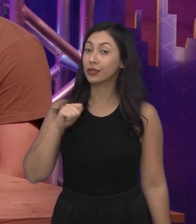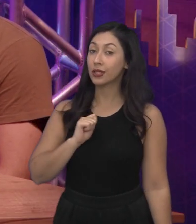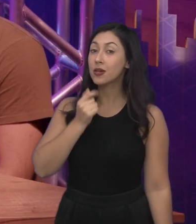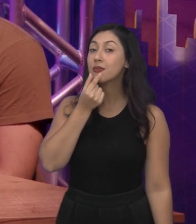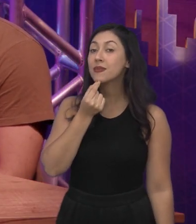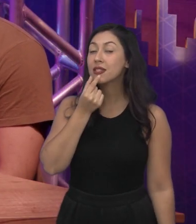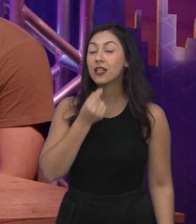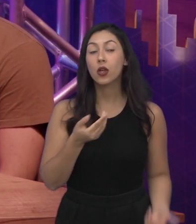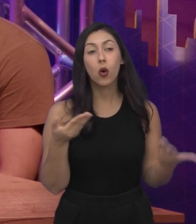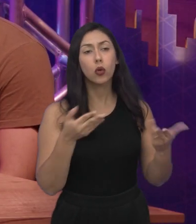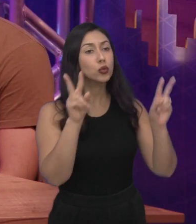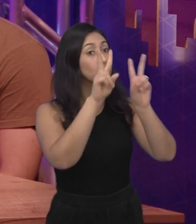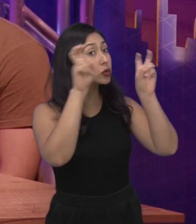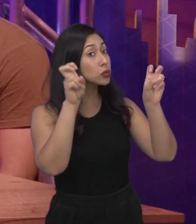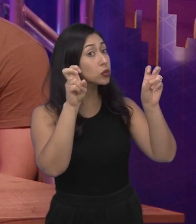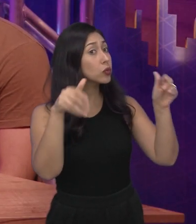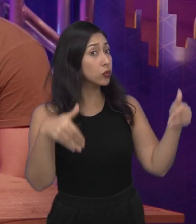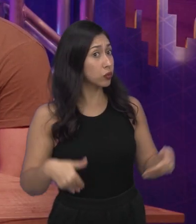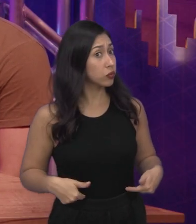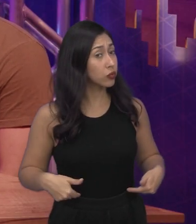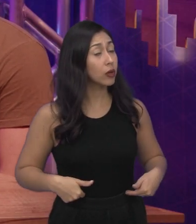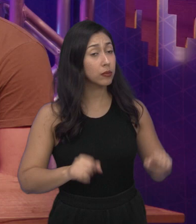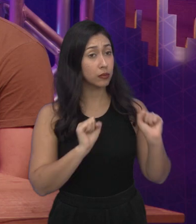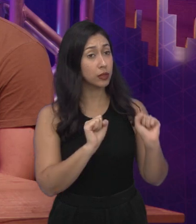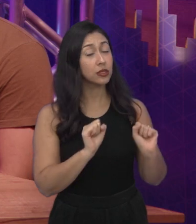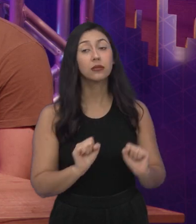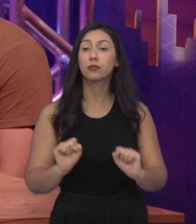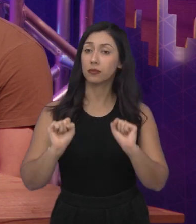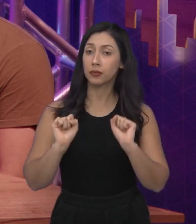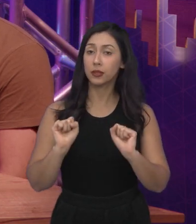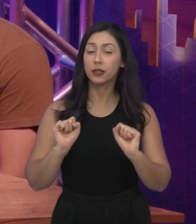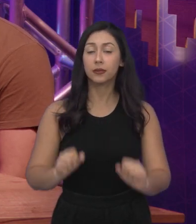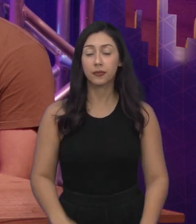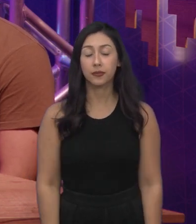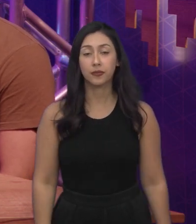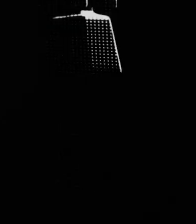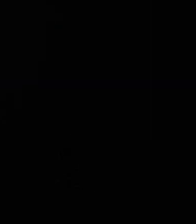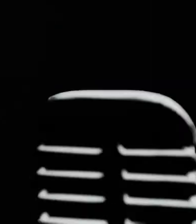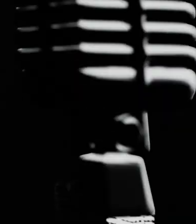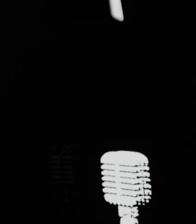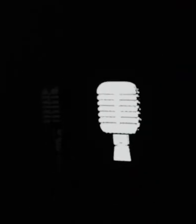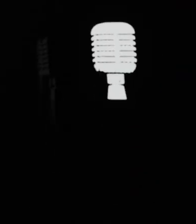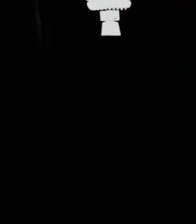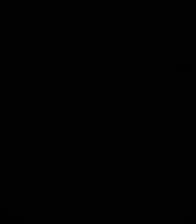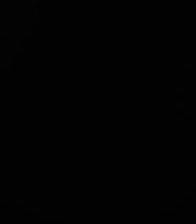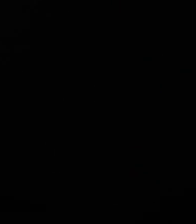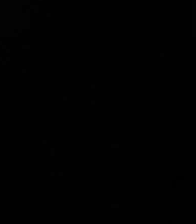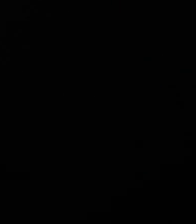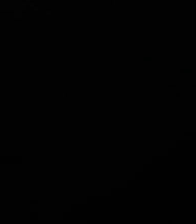Samu Strazia. E no programa de hoje a gente vai falar sobre a fome, pode ser? Pode ser.